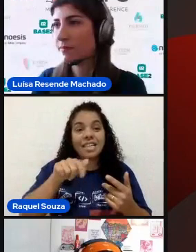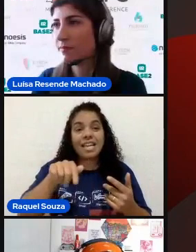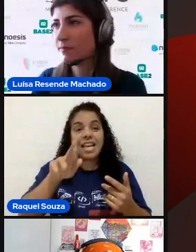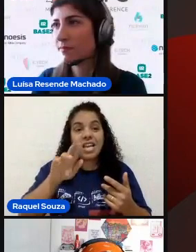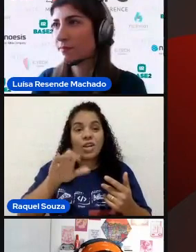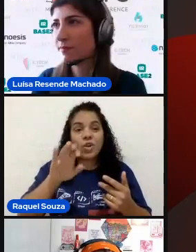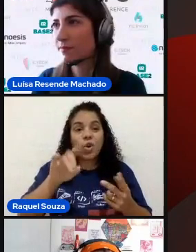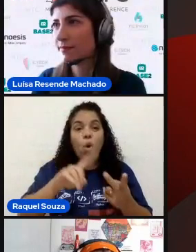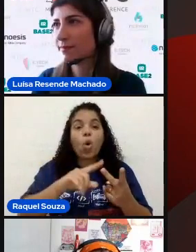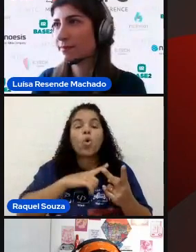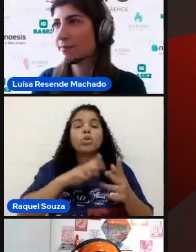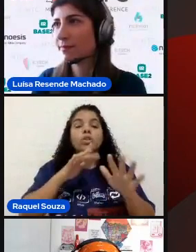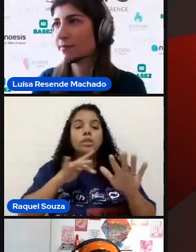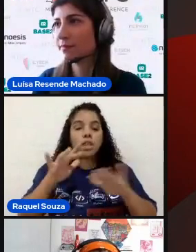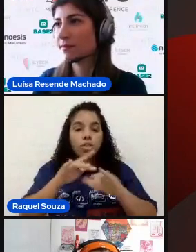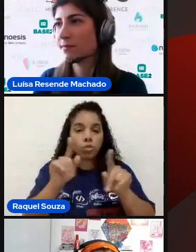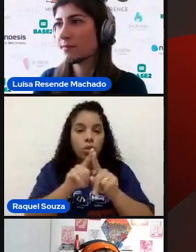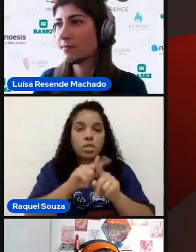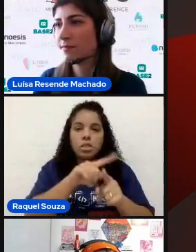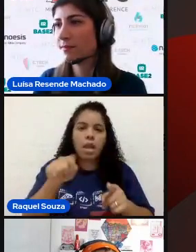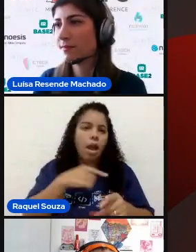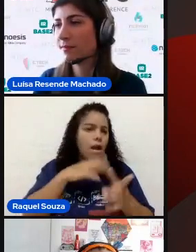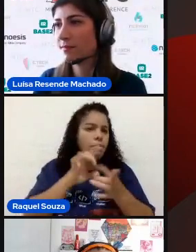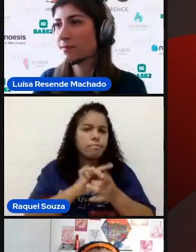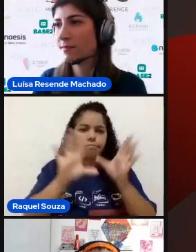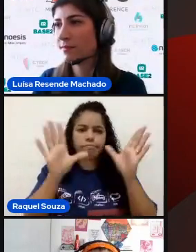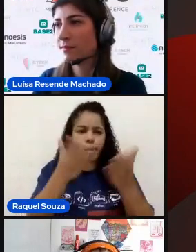minhas redes sociais. Fiquem à vontade para